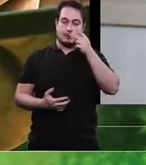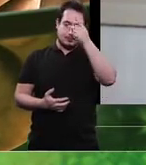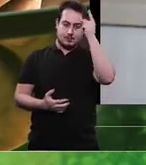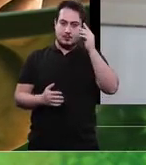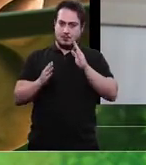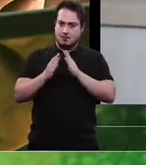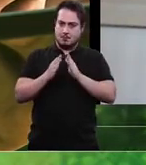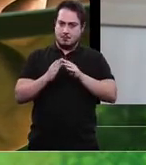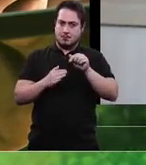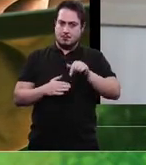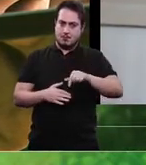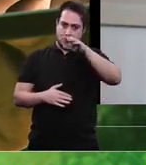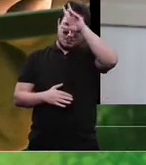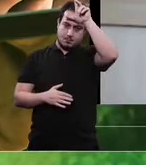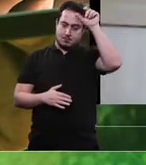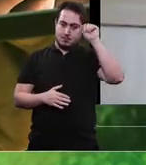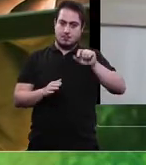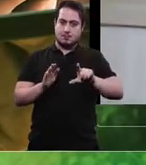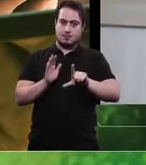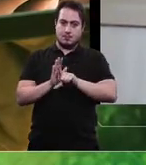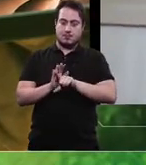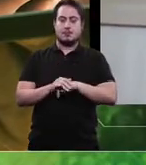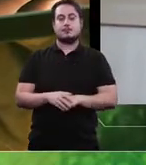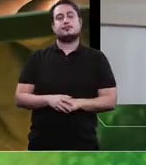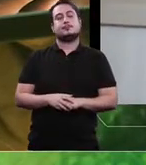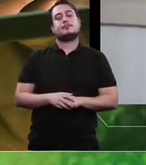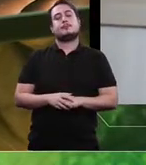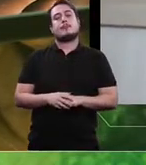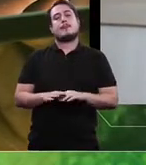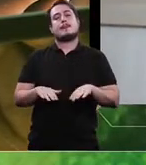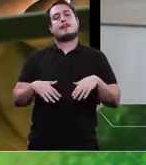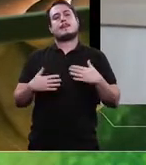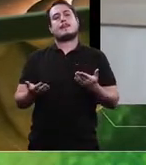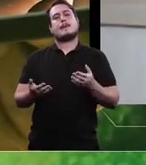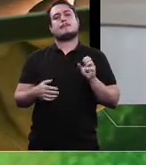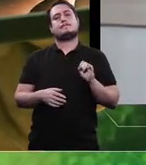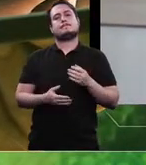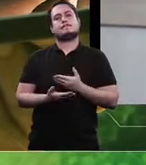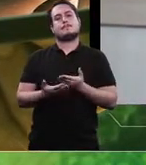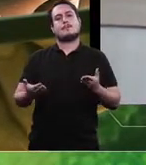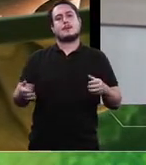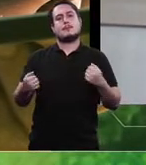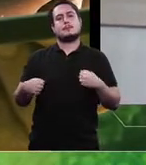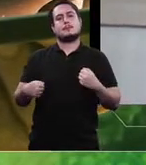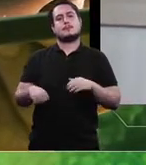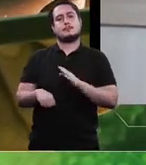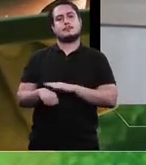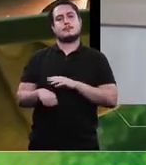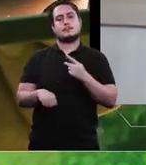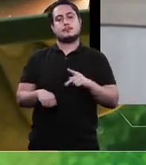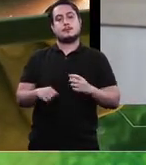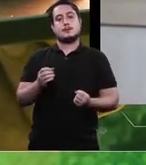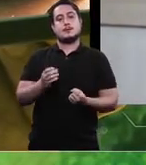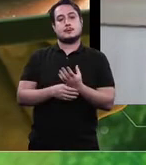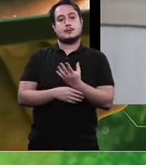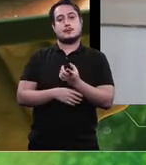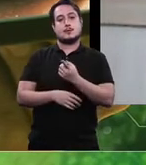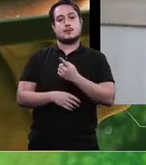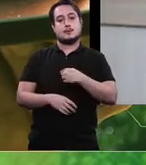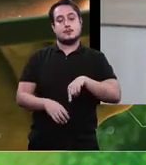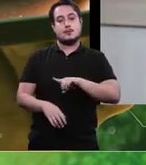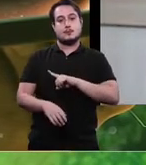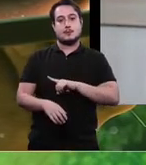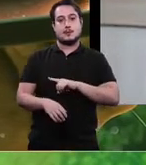brasileiros que fazem parte aqui da nossa Amazônia. Se nós não deveríamos, se não é momento de criarmos uma ação